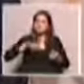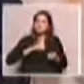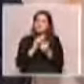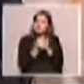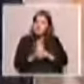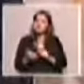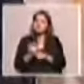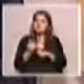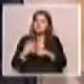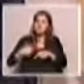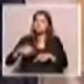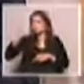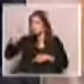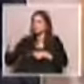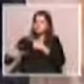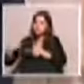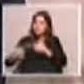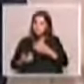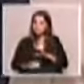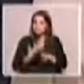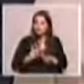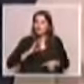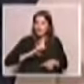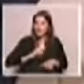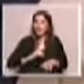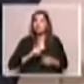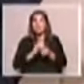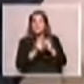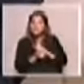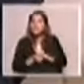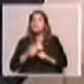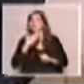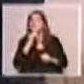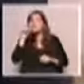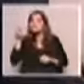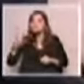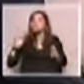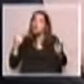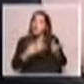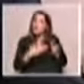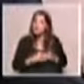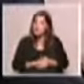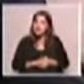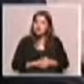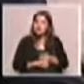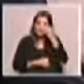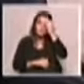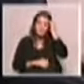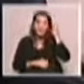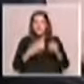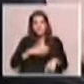ao que temos ao processo tradicional de produção de queijo e adaptá-lo em relação aos consumidores, às exigências que eles têm. Mas há